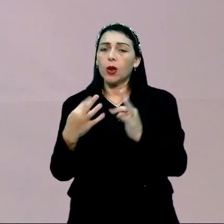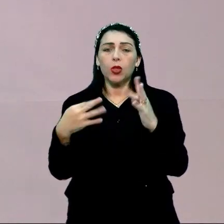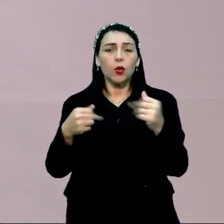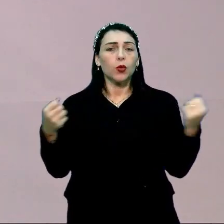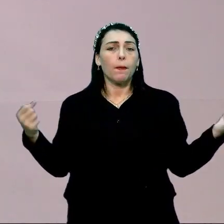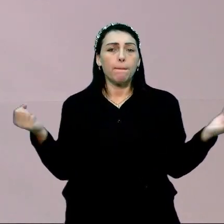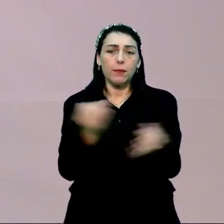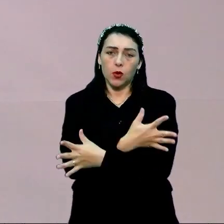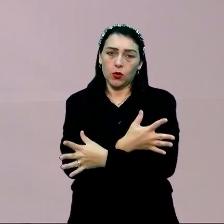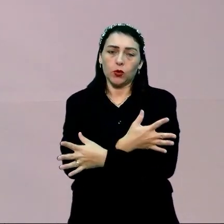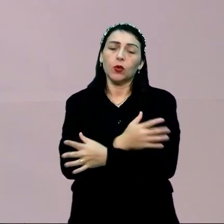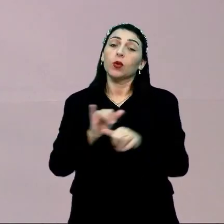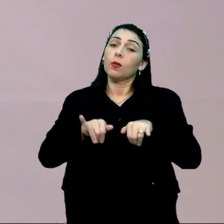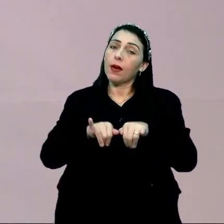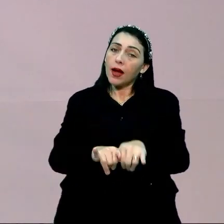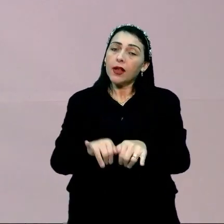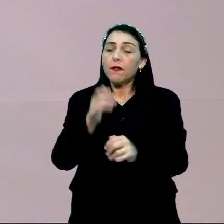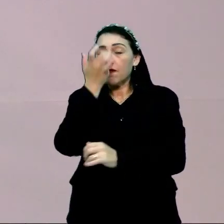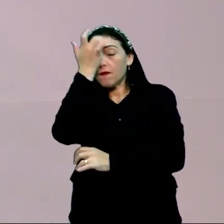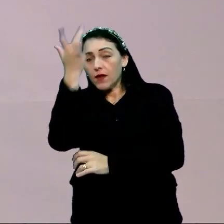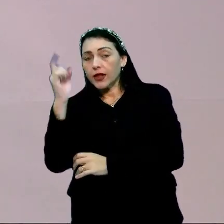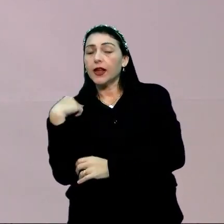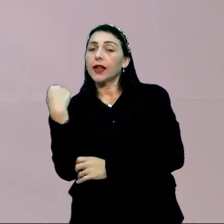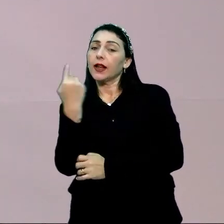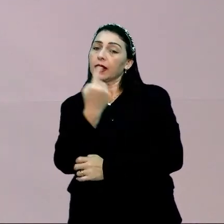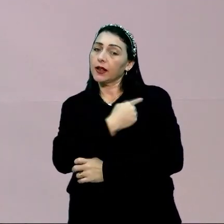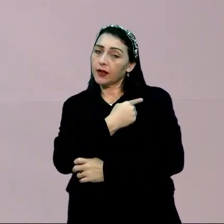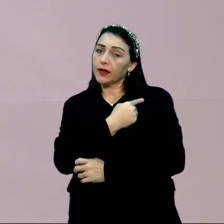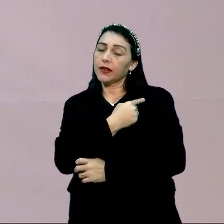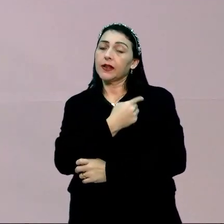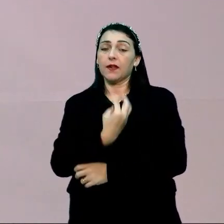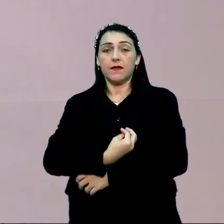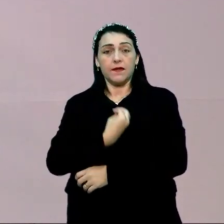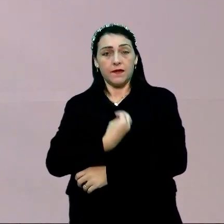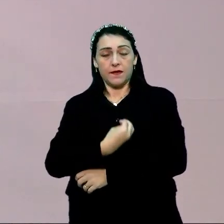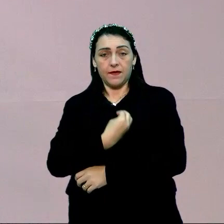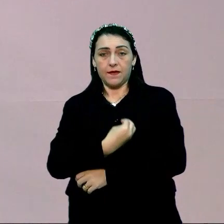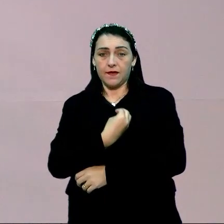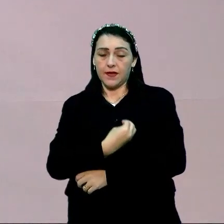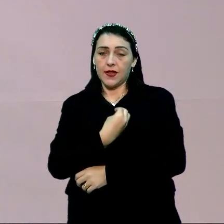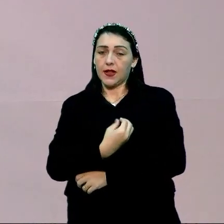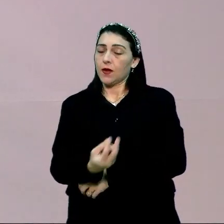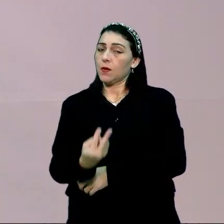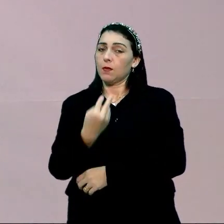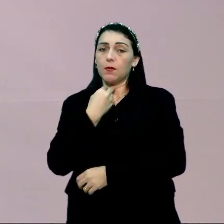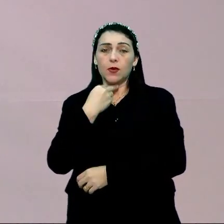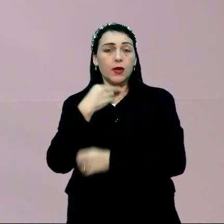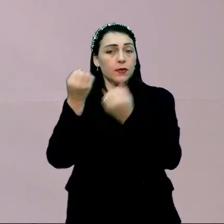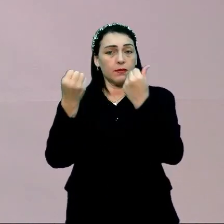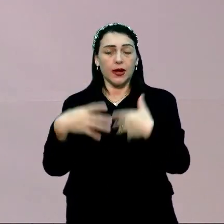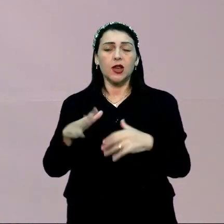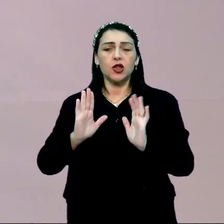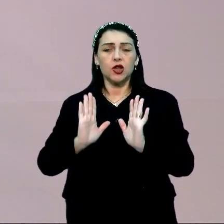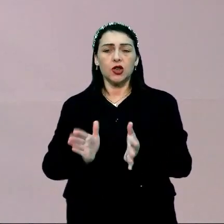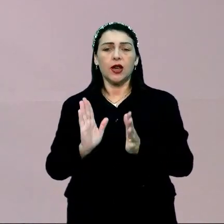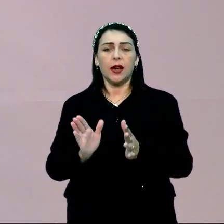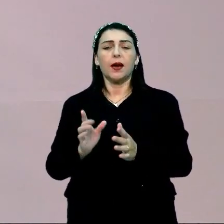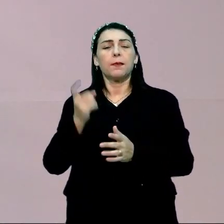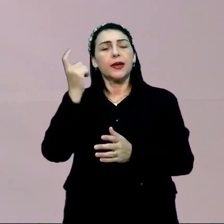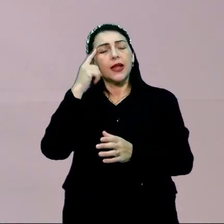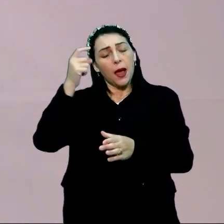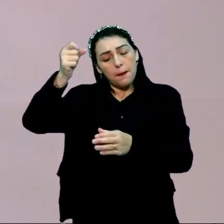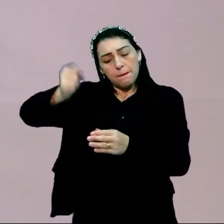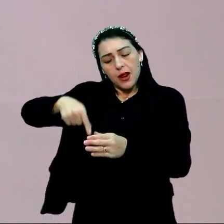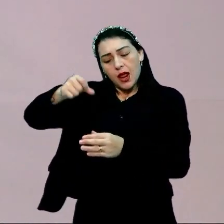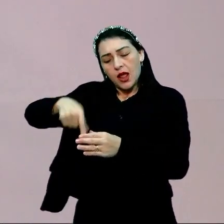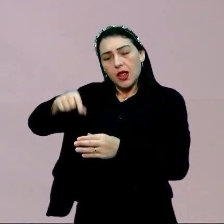pronto. Logicamente, facilitou a nossa vida de uma forma que nós não podemos nem explicar. Já imaginou se nós tivéssemos que